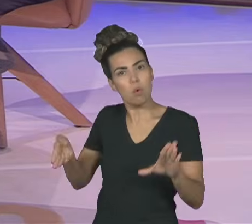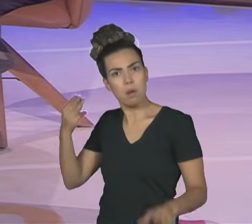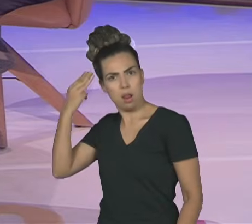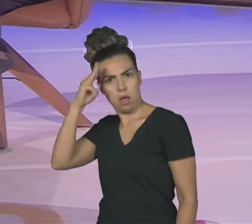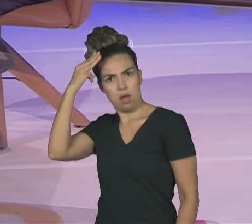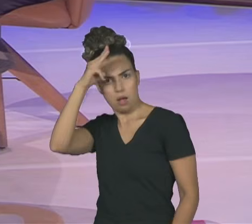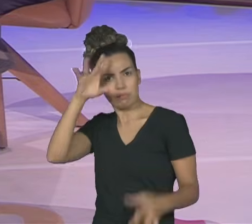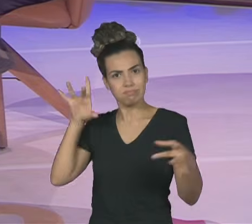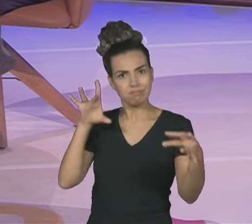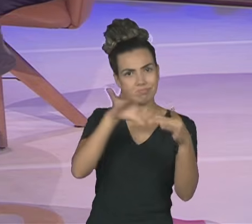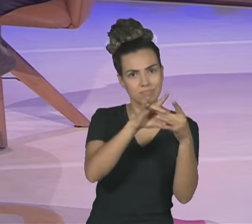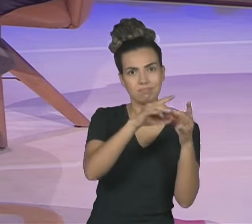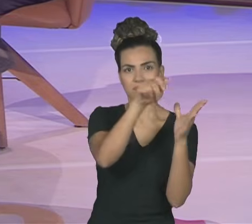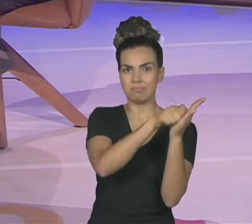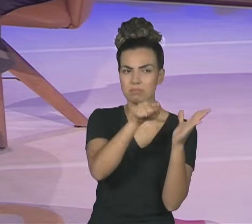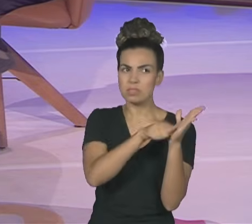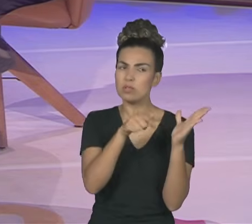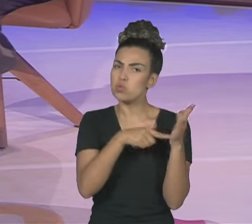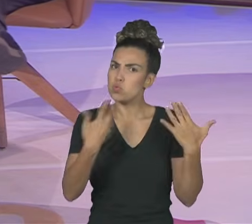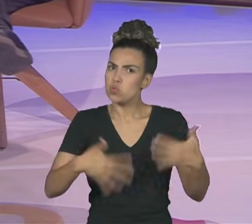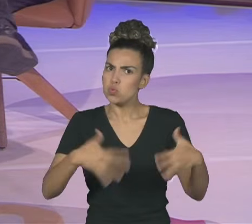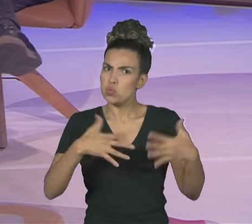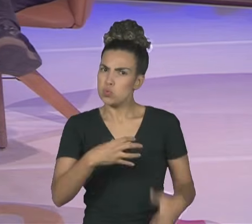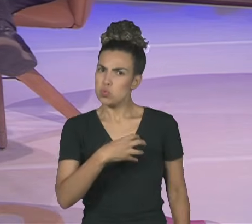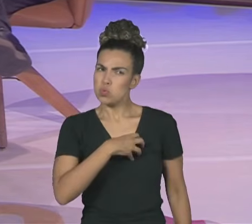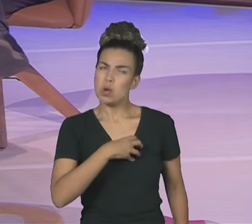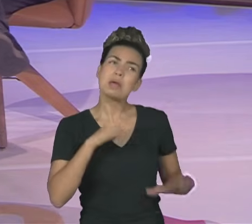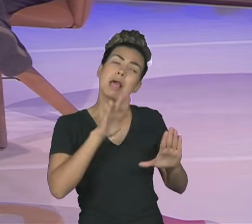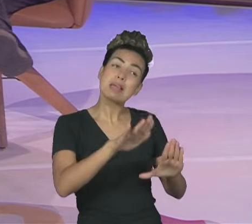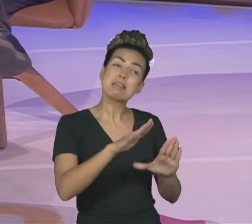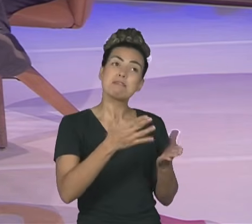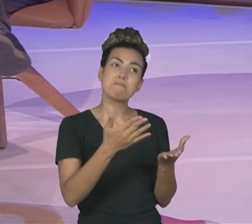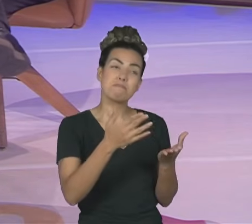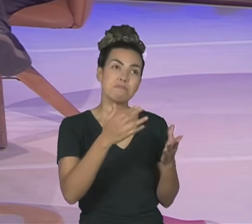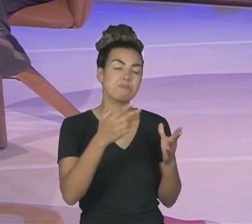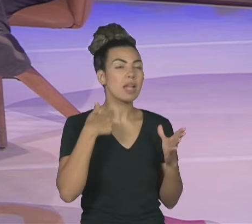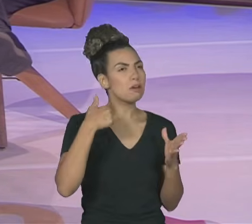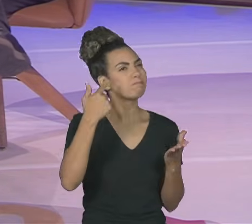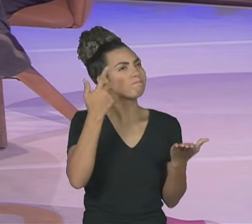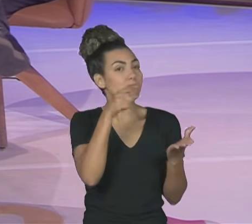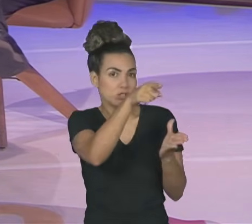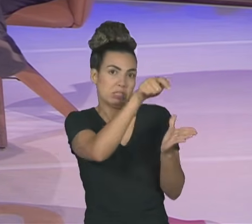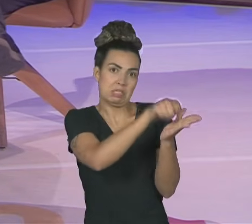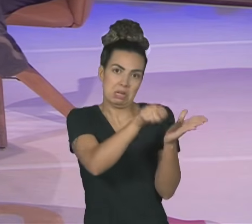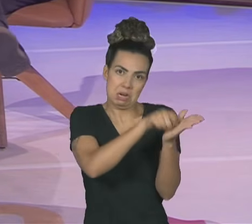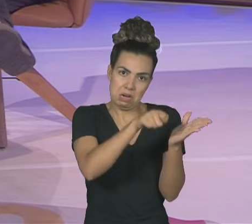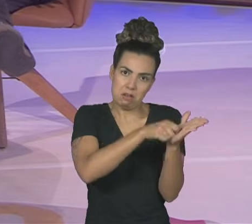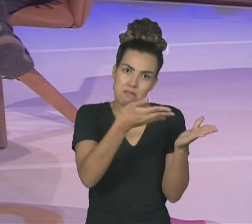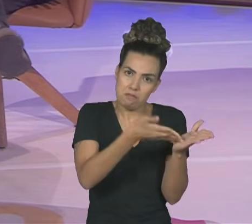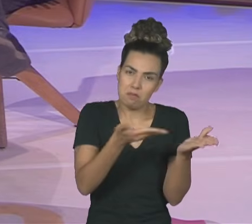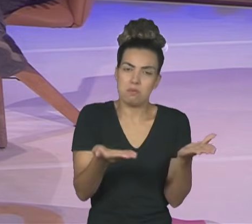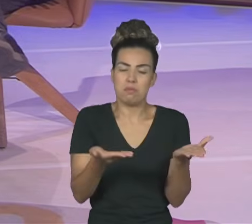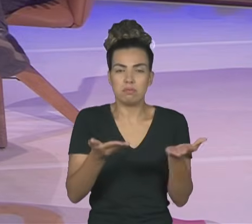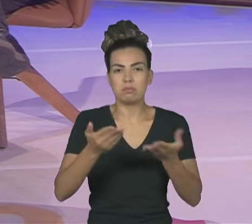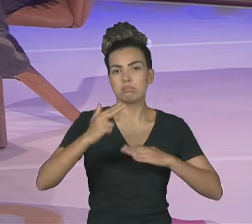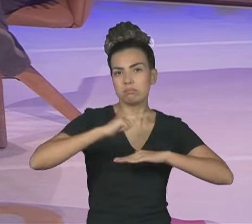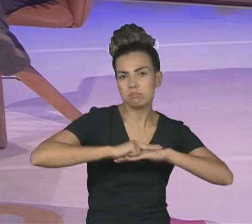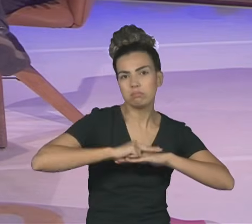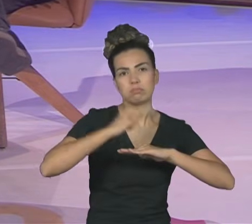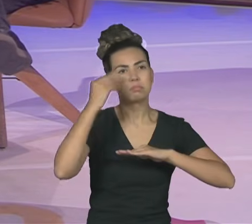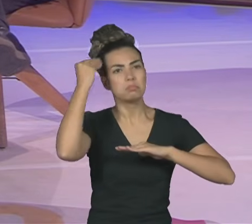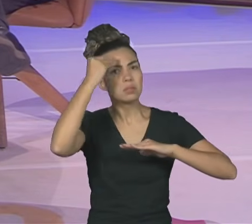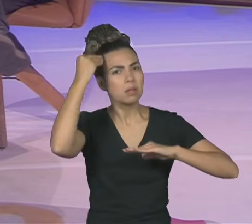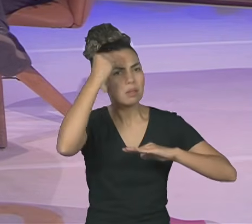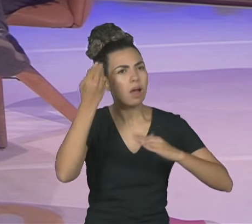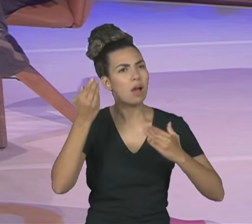E aí eu queria te perguntar, pensando em Lacan e no que você falou da psicanálise, desse trabalho, as pessoas hoje